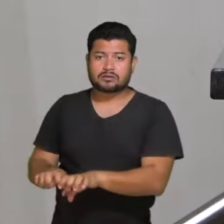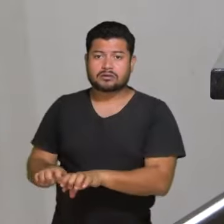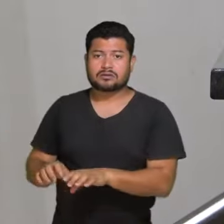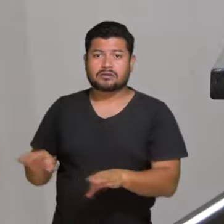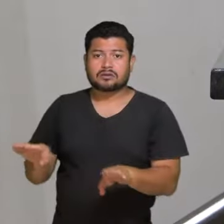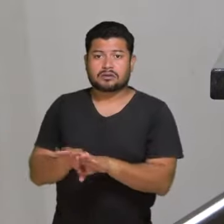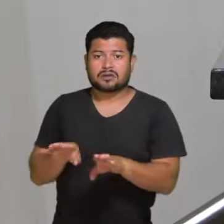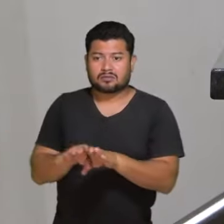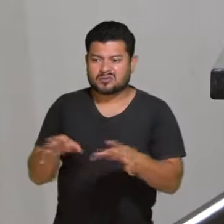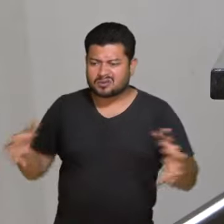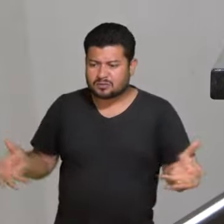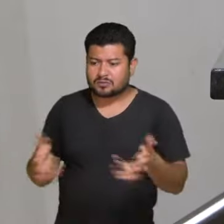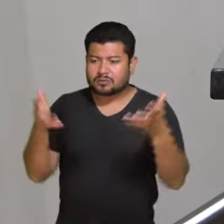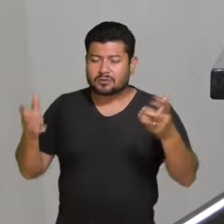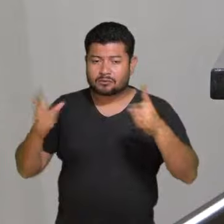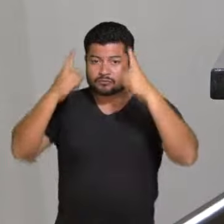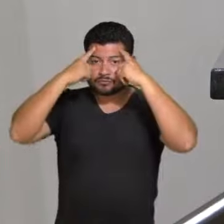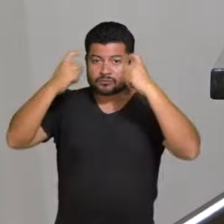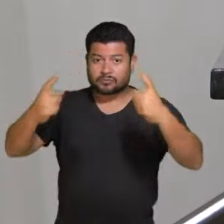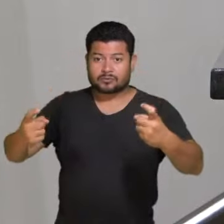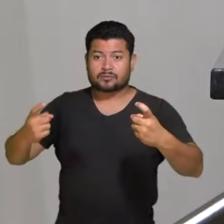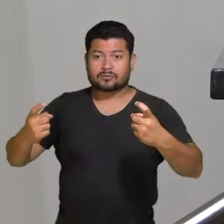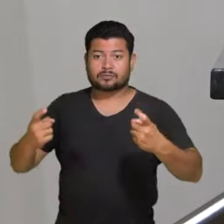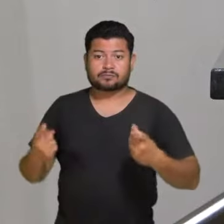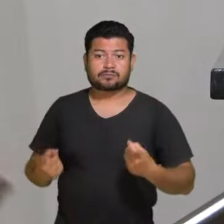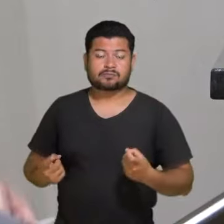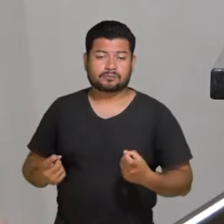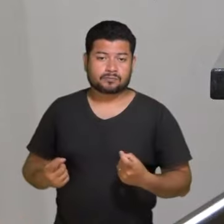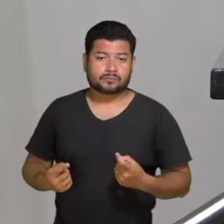incitar a violência e o conflito no campo.